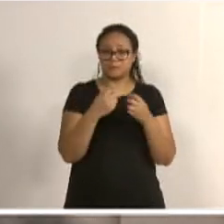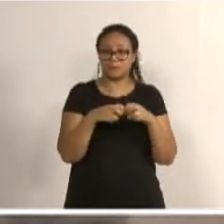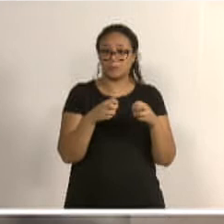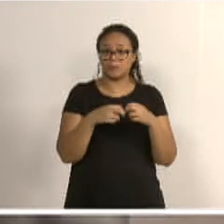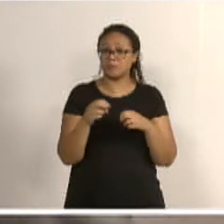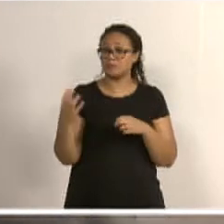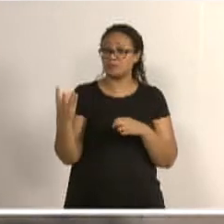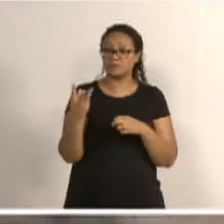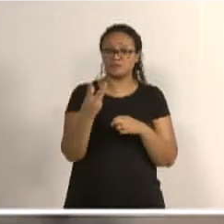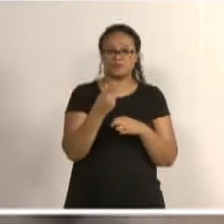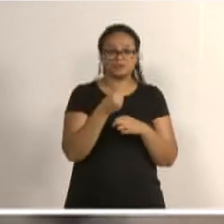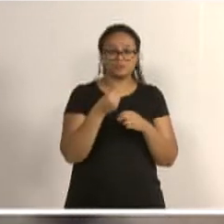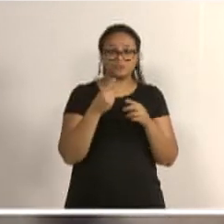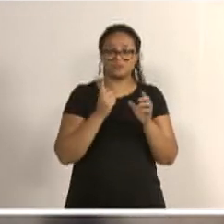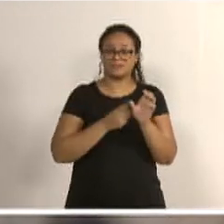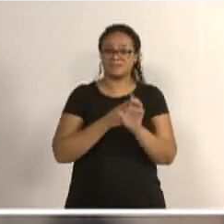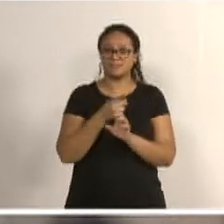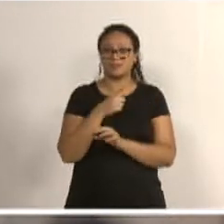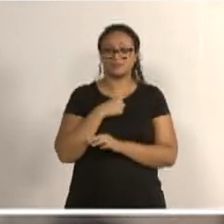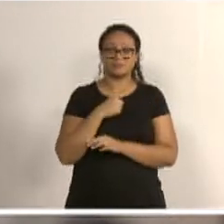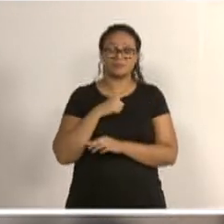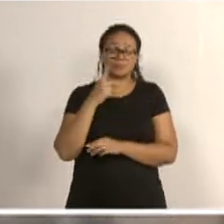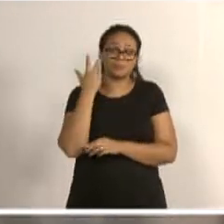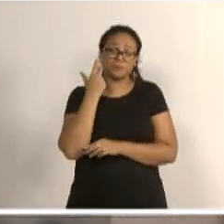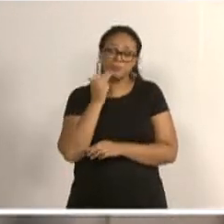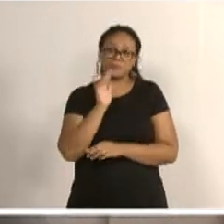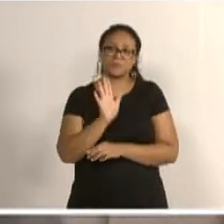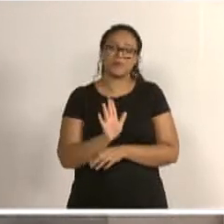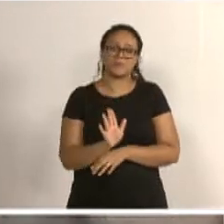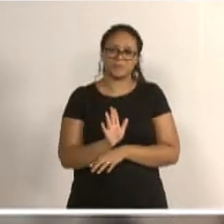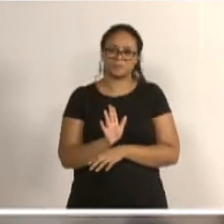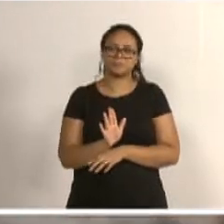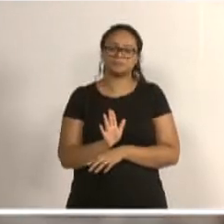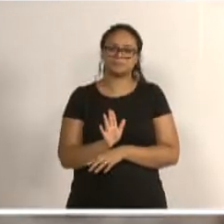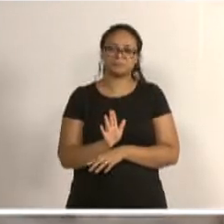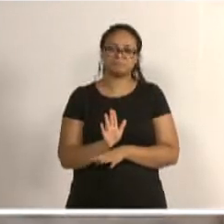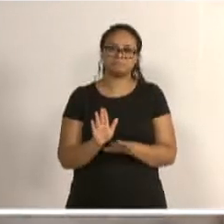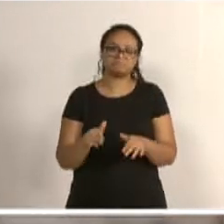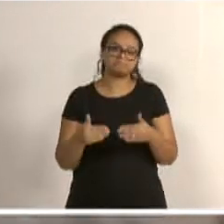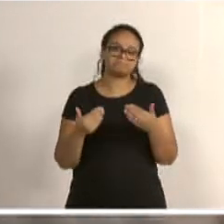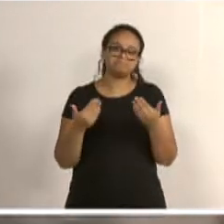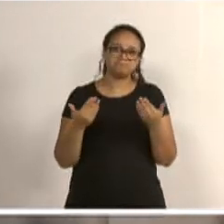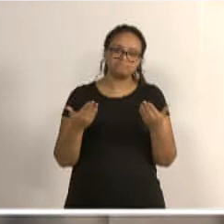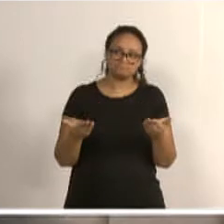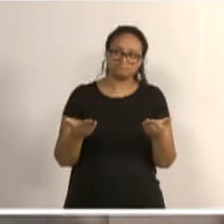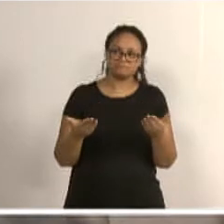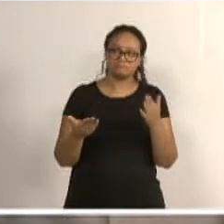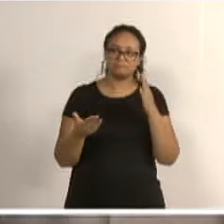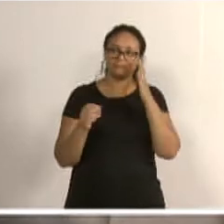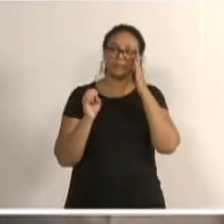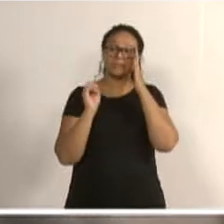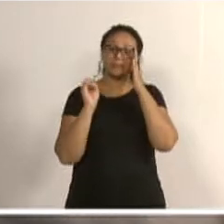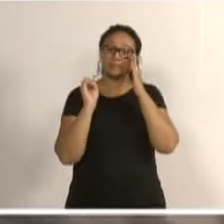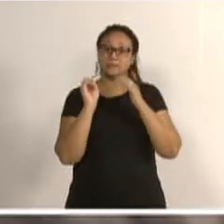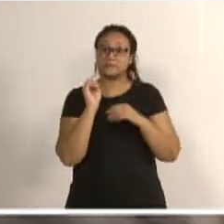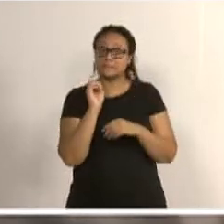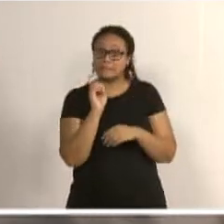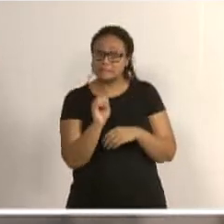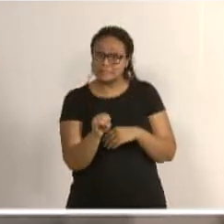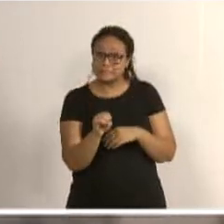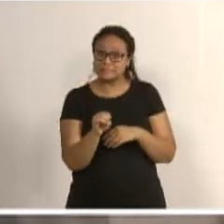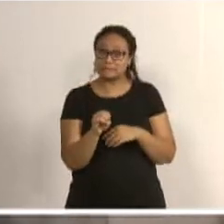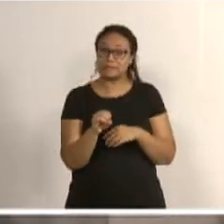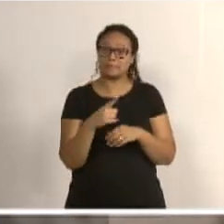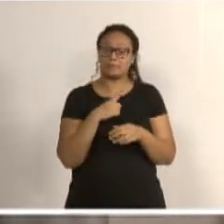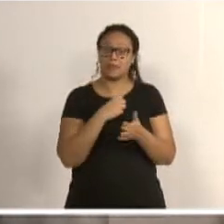têm N motivos por isso. Então, assim, por favor, quando se está num contrato que a